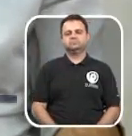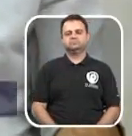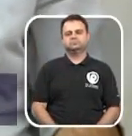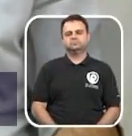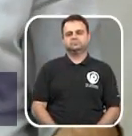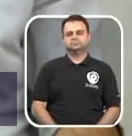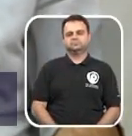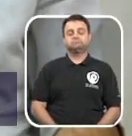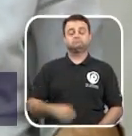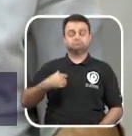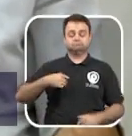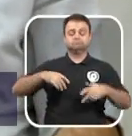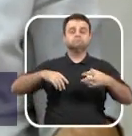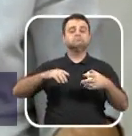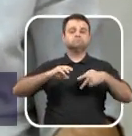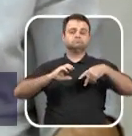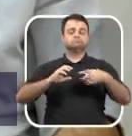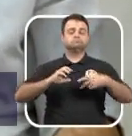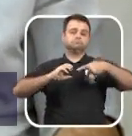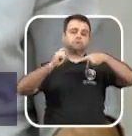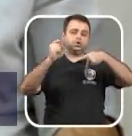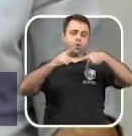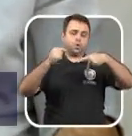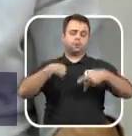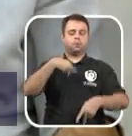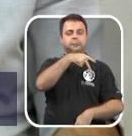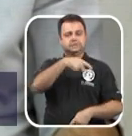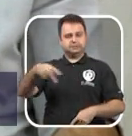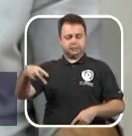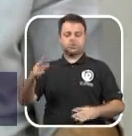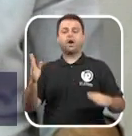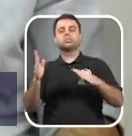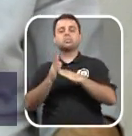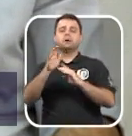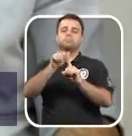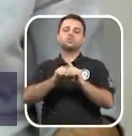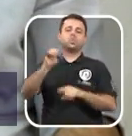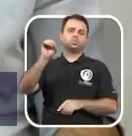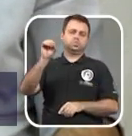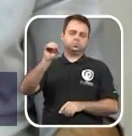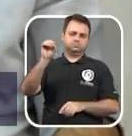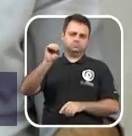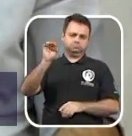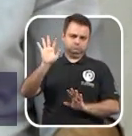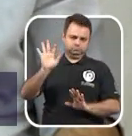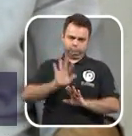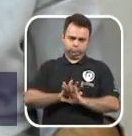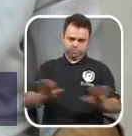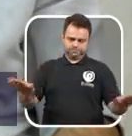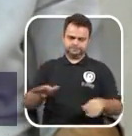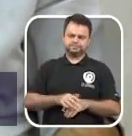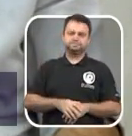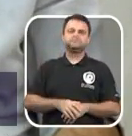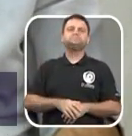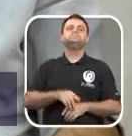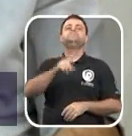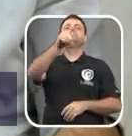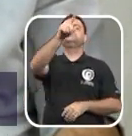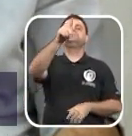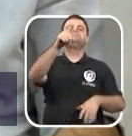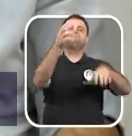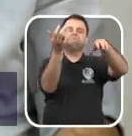Eu estou na presidência do PSOL até 6 de outubro, que o Congresso foi final de semana passado, em que foi